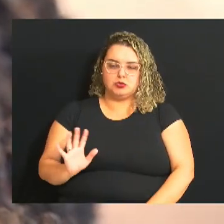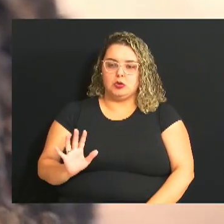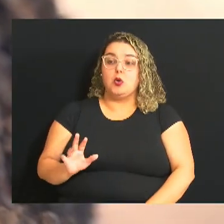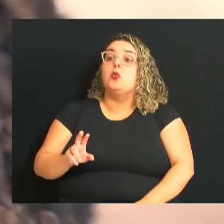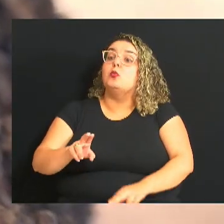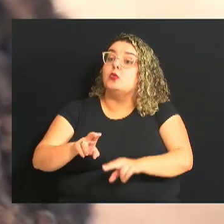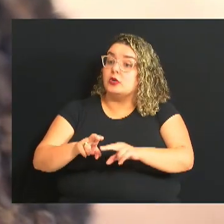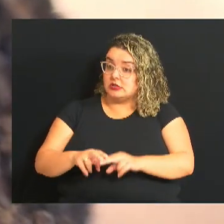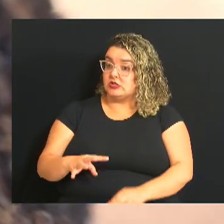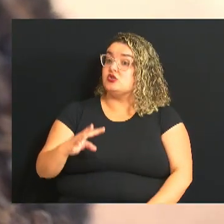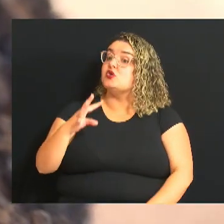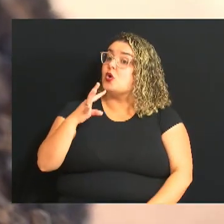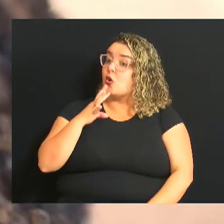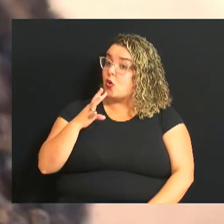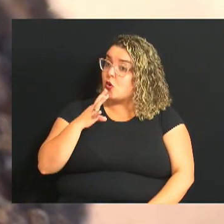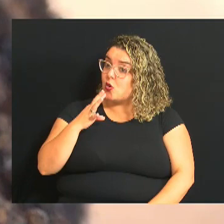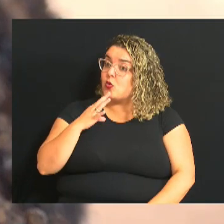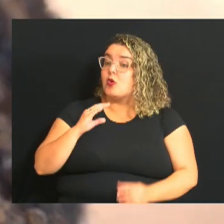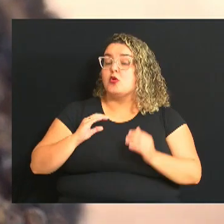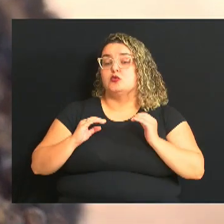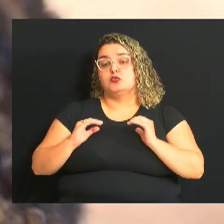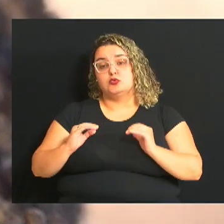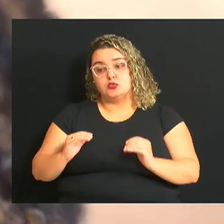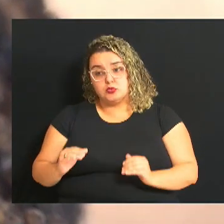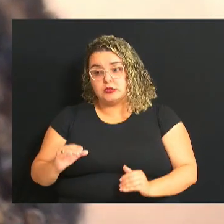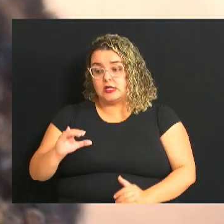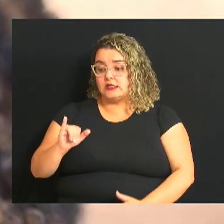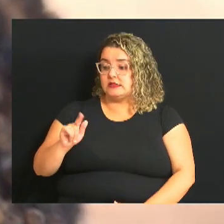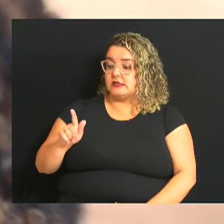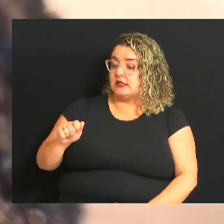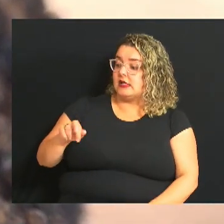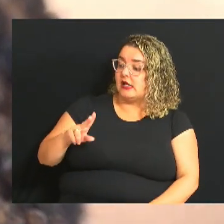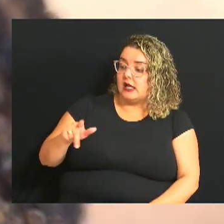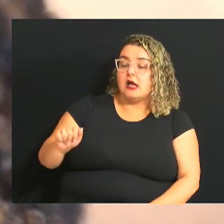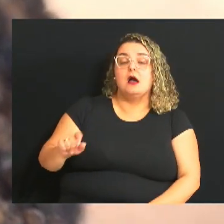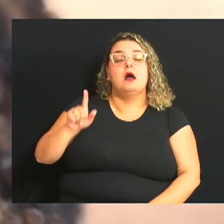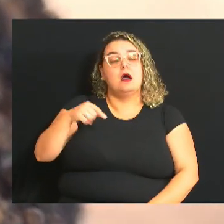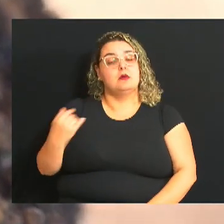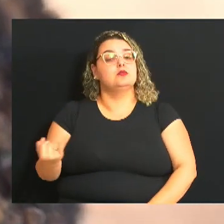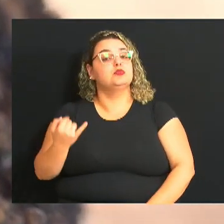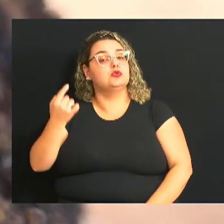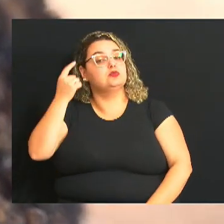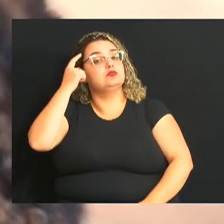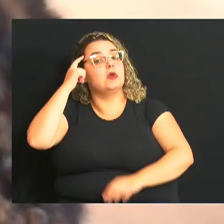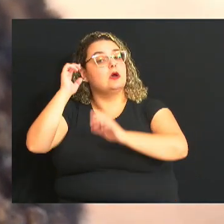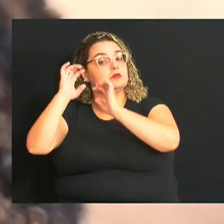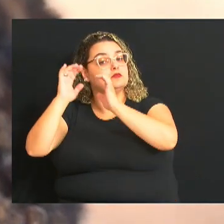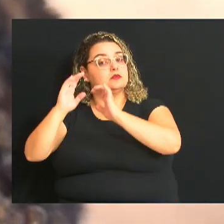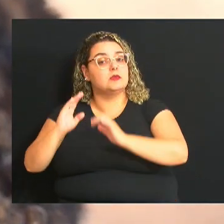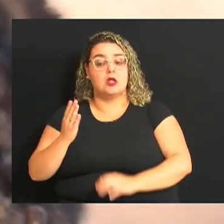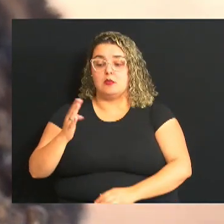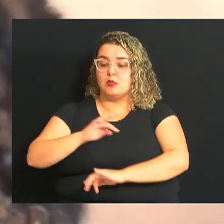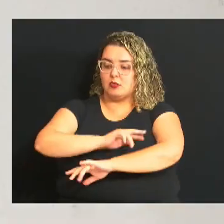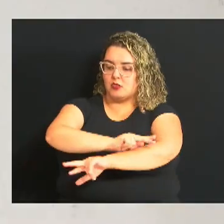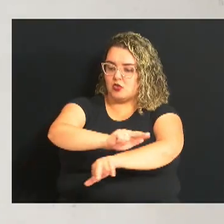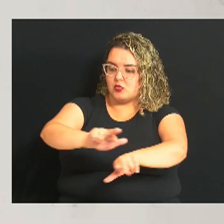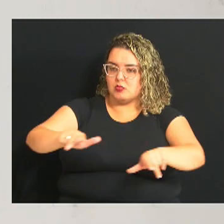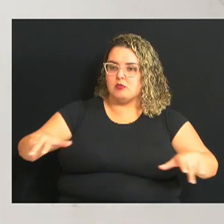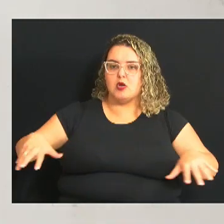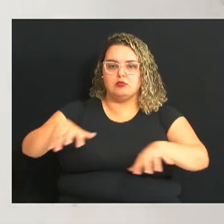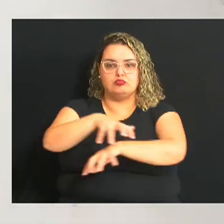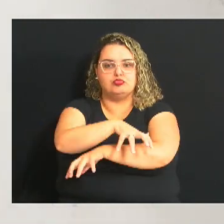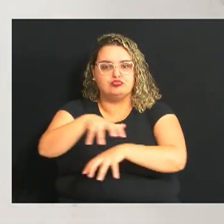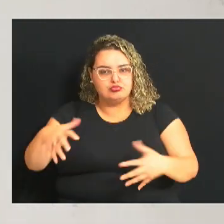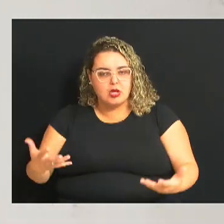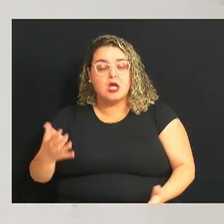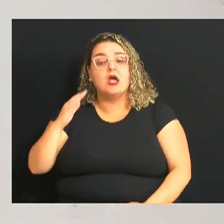preciso conhecer o comportamento da cigarra. É importante para a gente pensar questões da biodiversidade, isso é muito importante, a gente entender quais